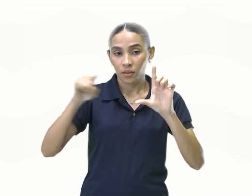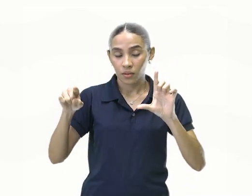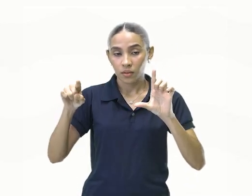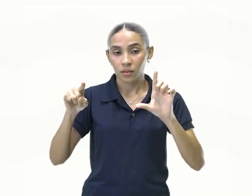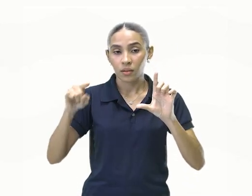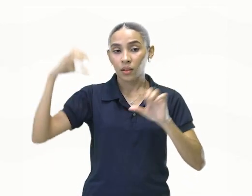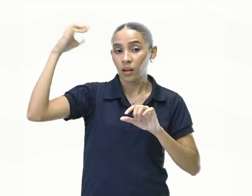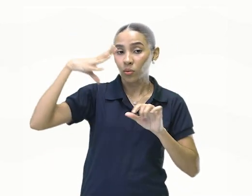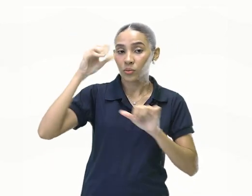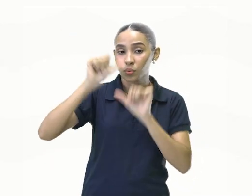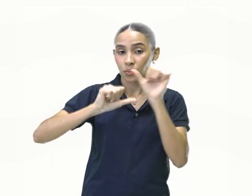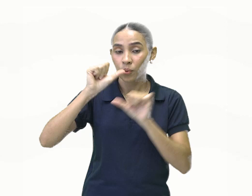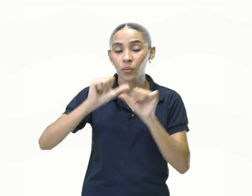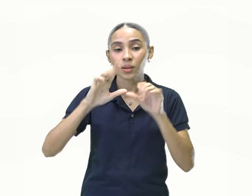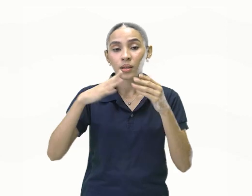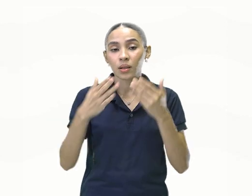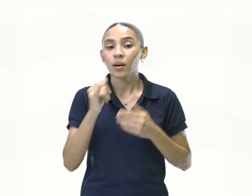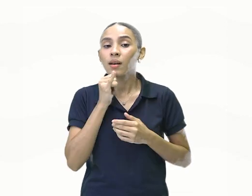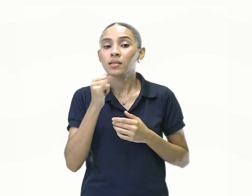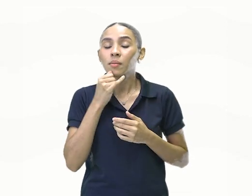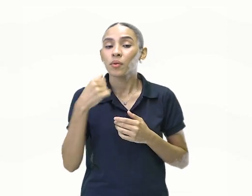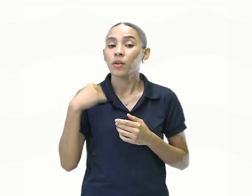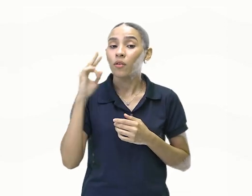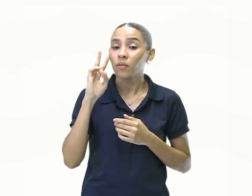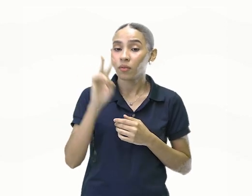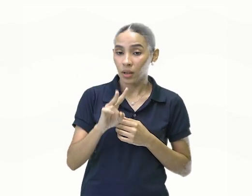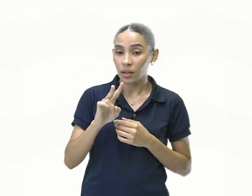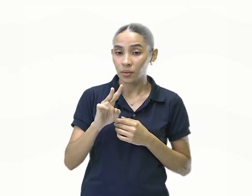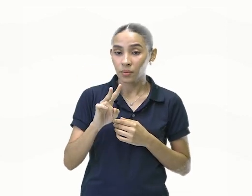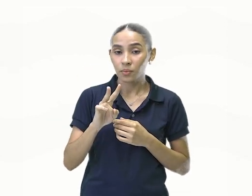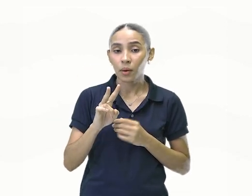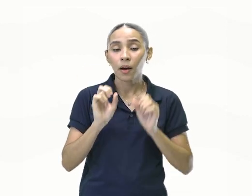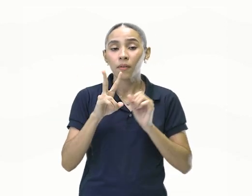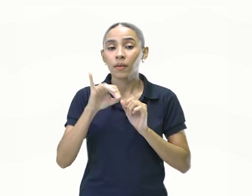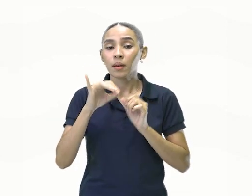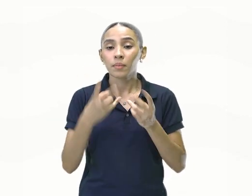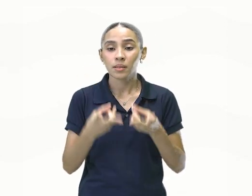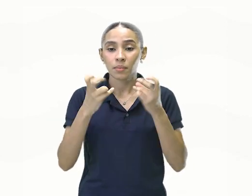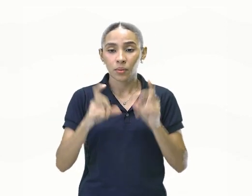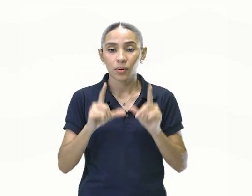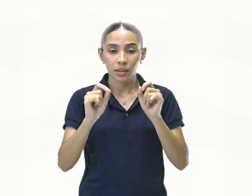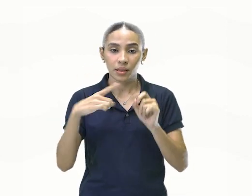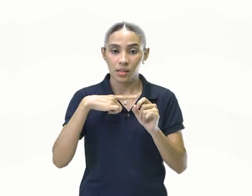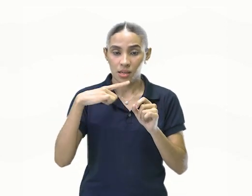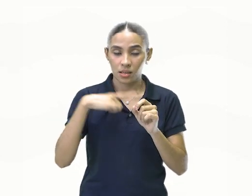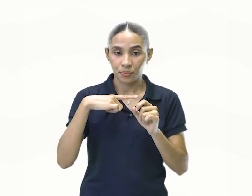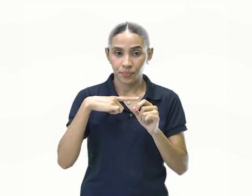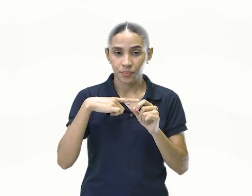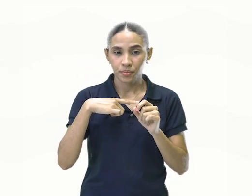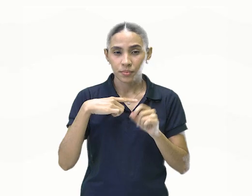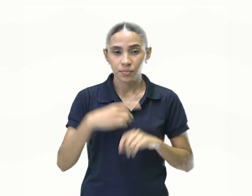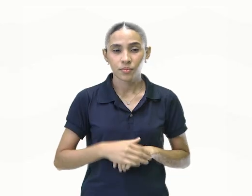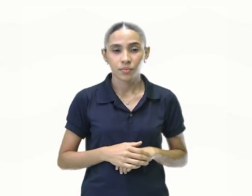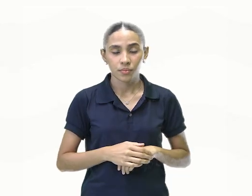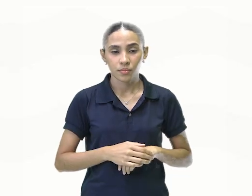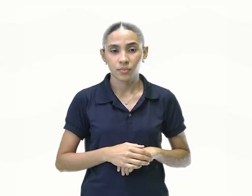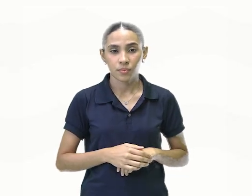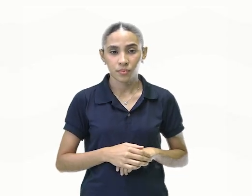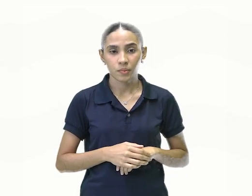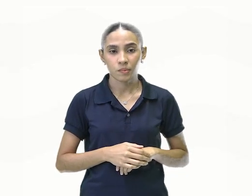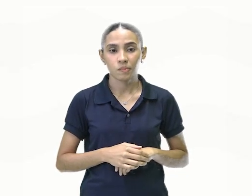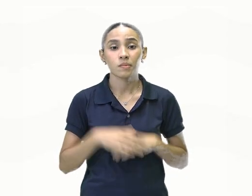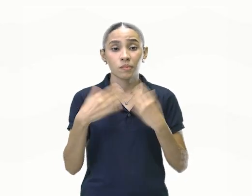de onda da luz muda. Então, quando eu estou observando ali, você percebe que houve aí, ó,